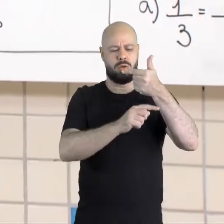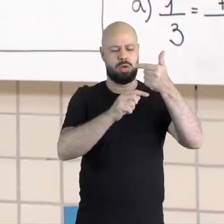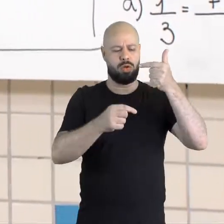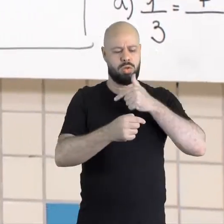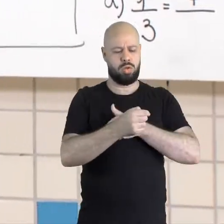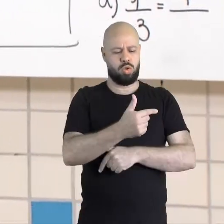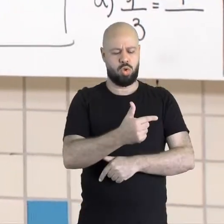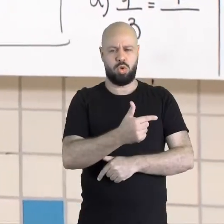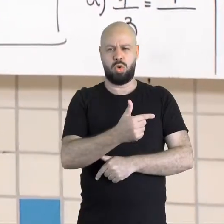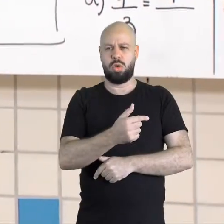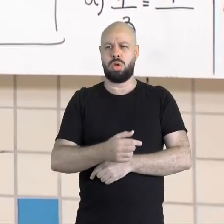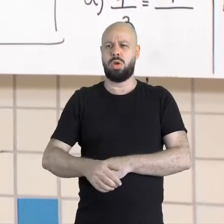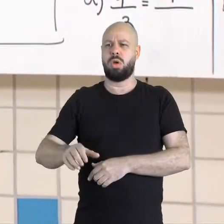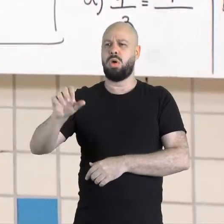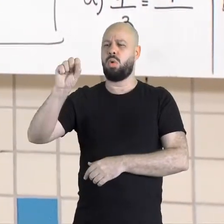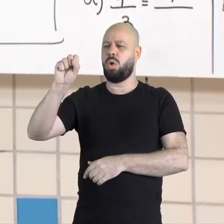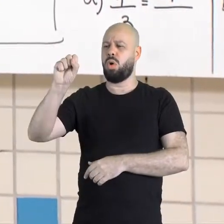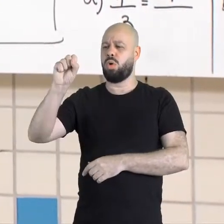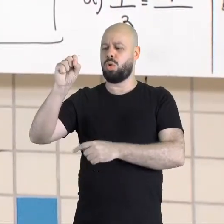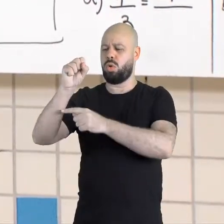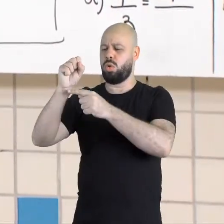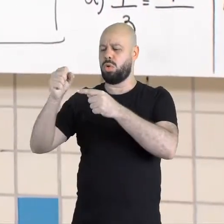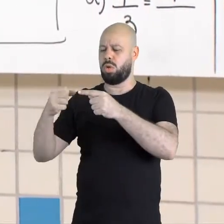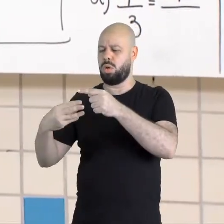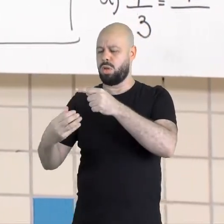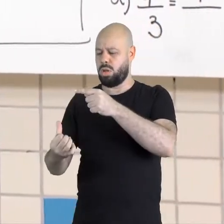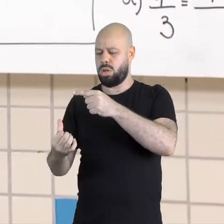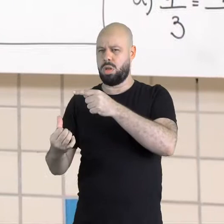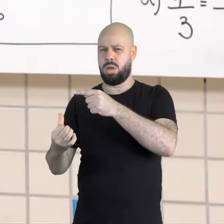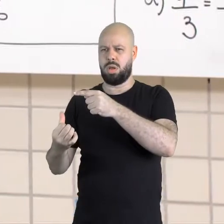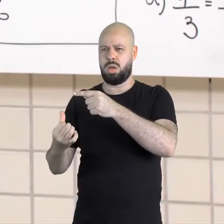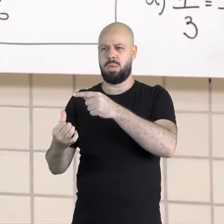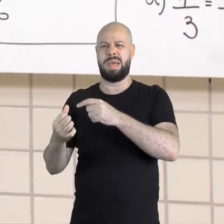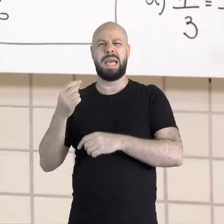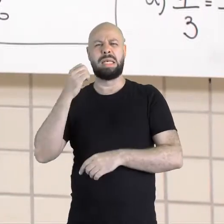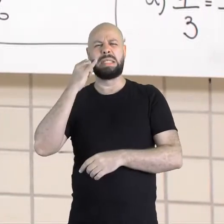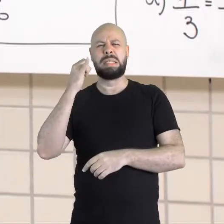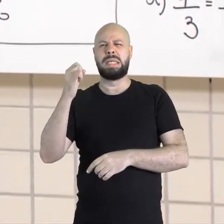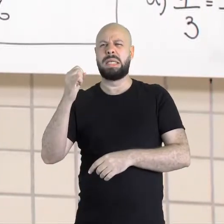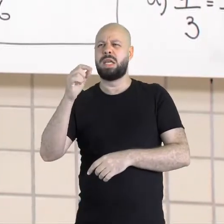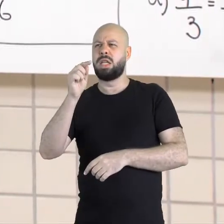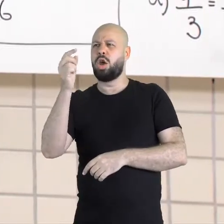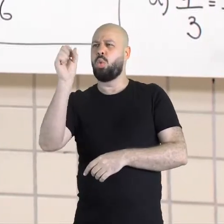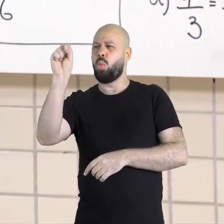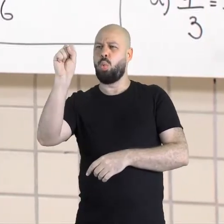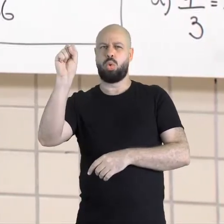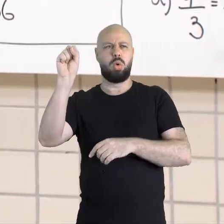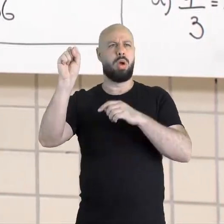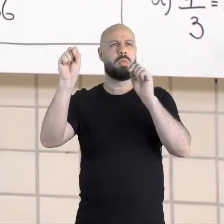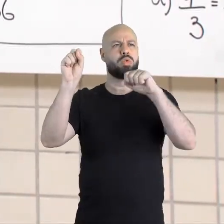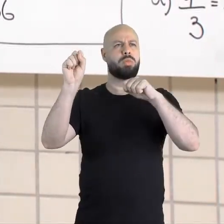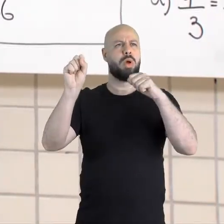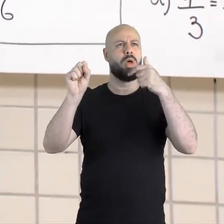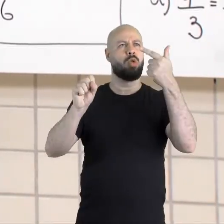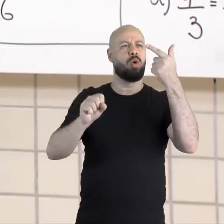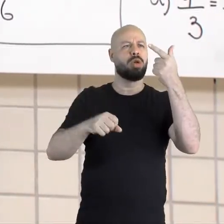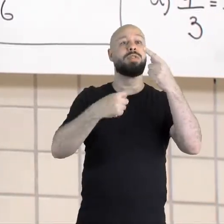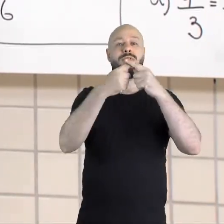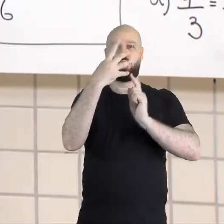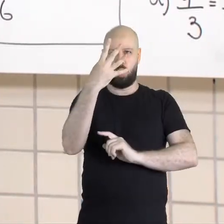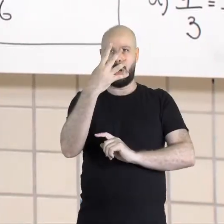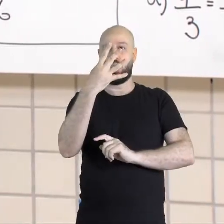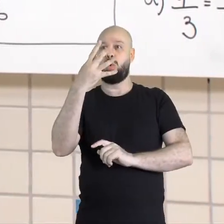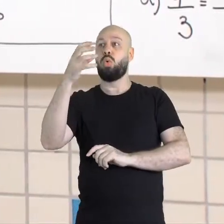2/12 e 8/36. Turma, se eu encontrei 8 aqui, eu vou multiplicar por 4. 2